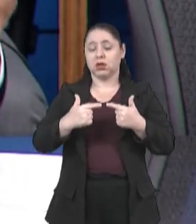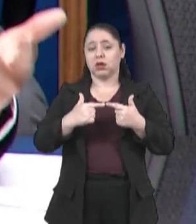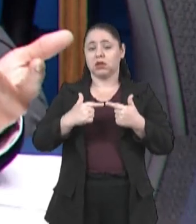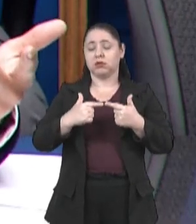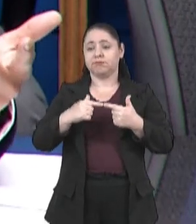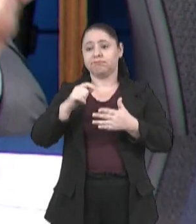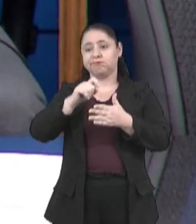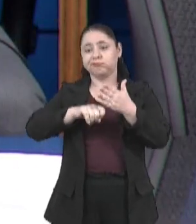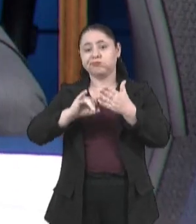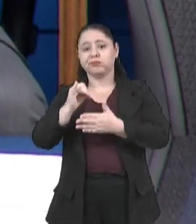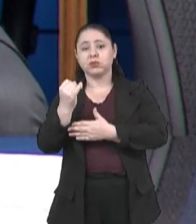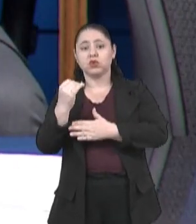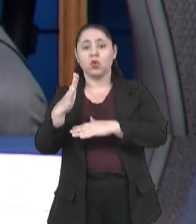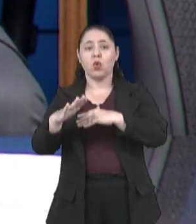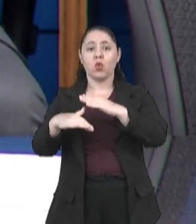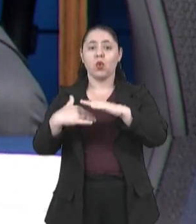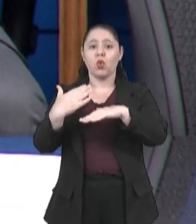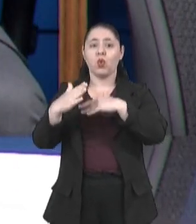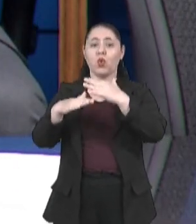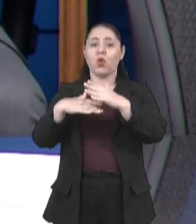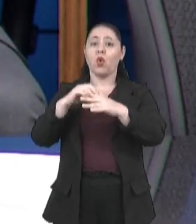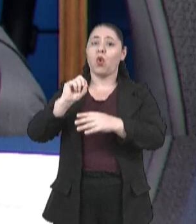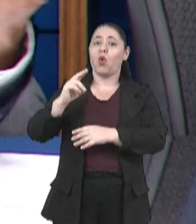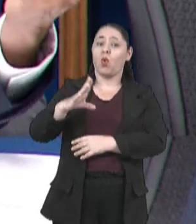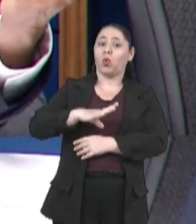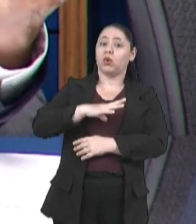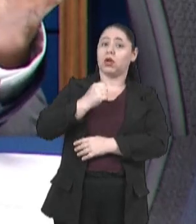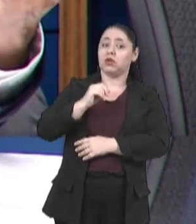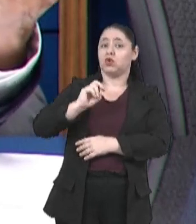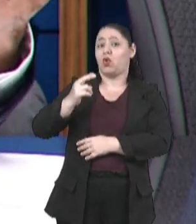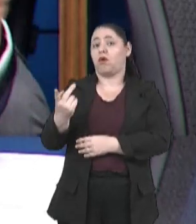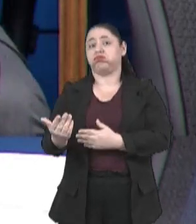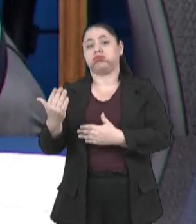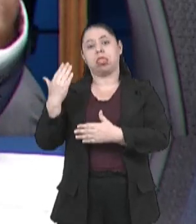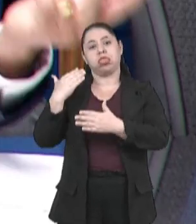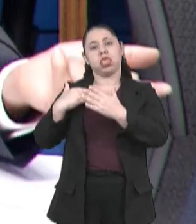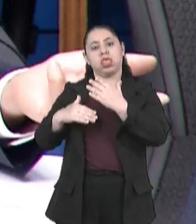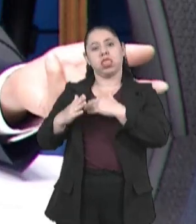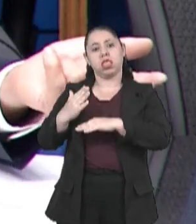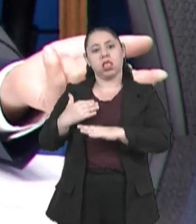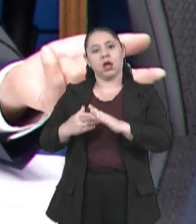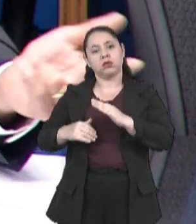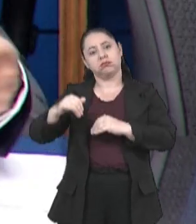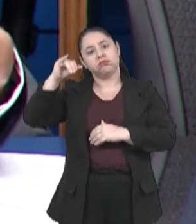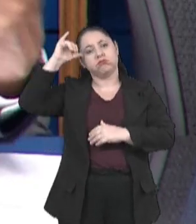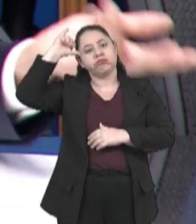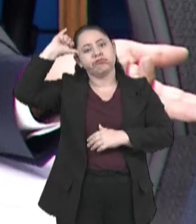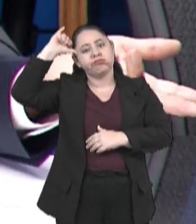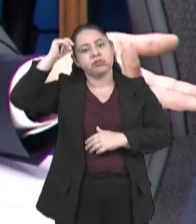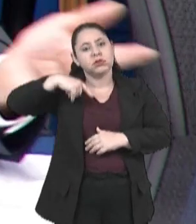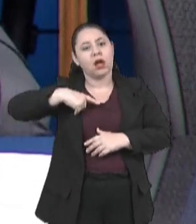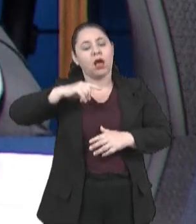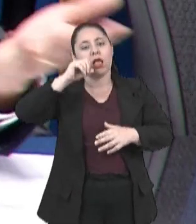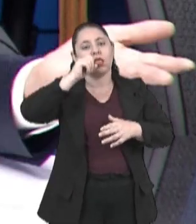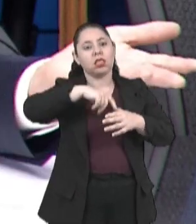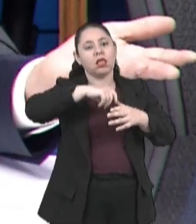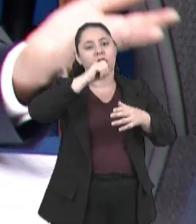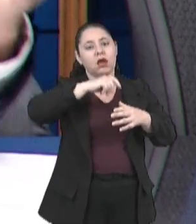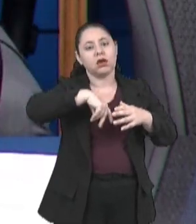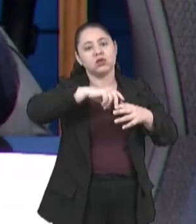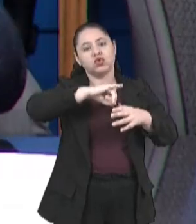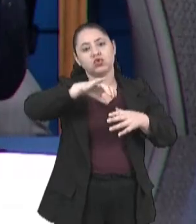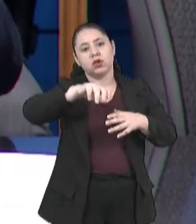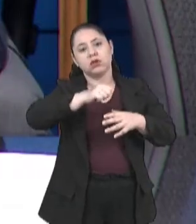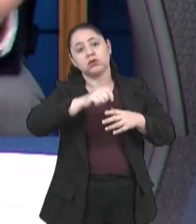de desenvolvimento. Ou tem coragem de fazer, ou nós vamos voltar a criar boi e plantar a soja